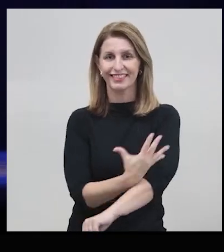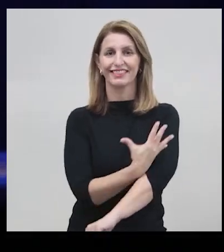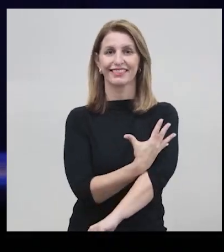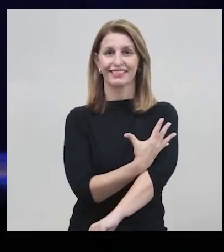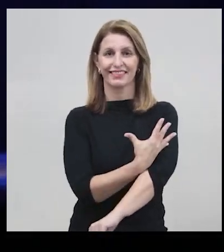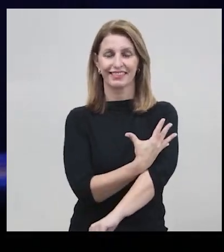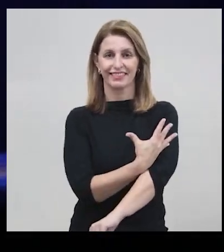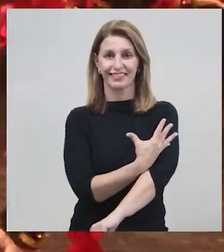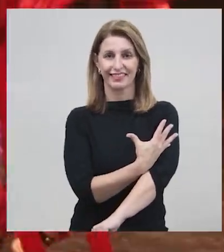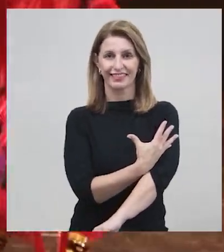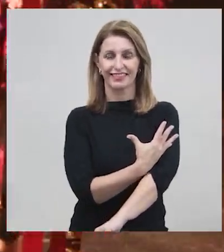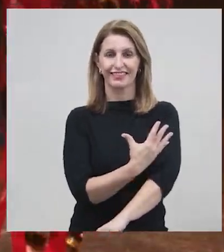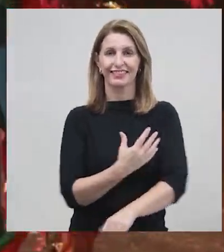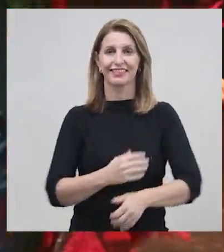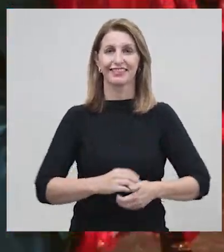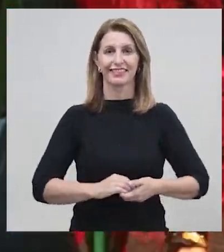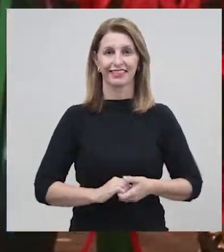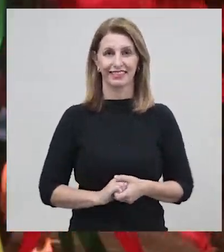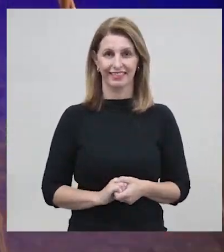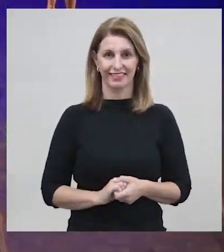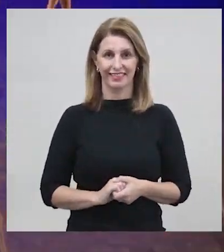emoção.